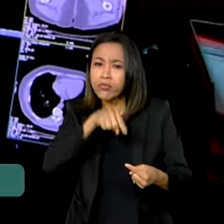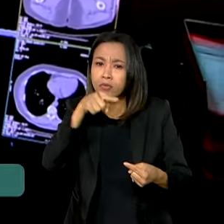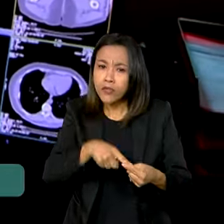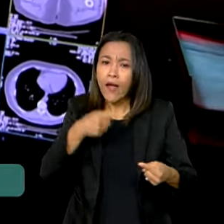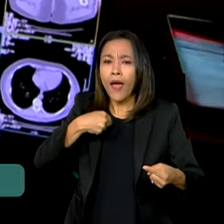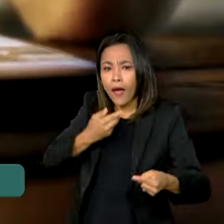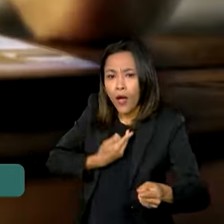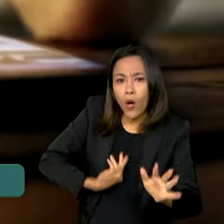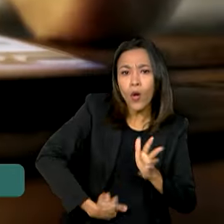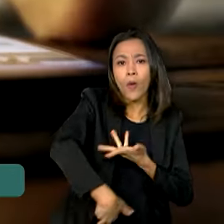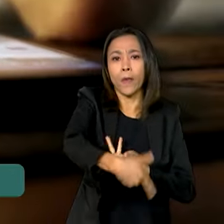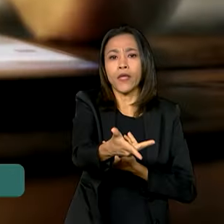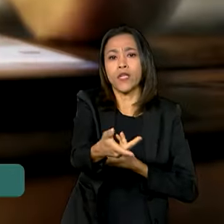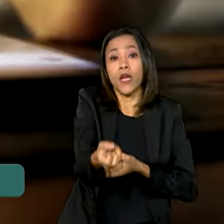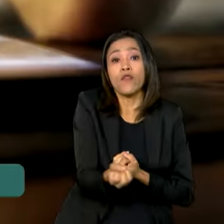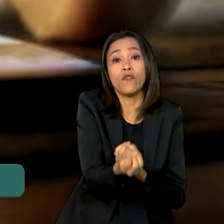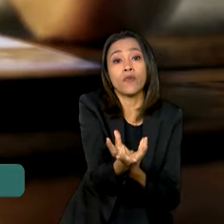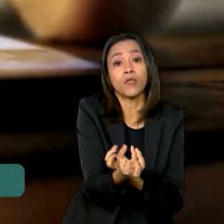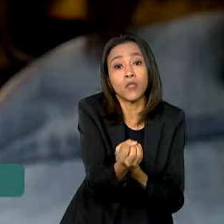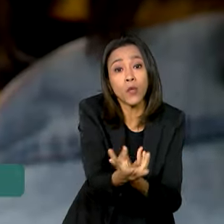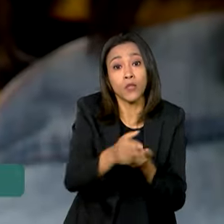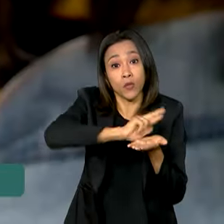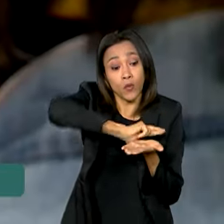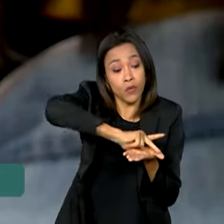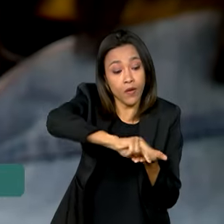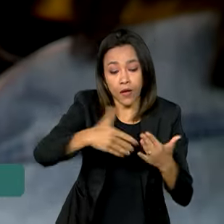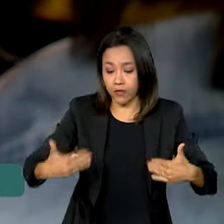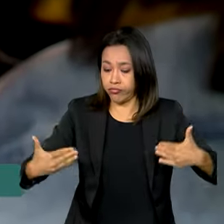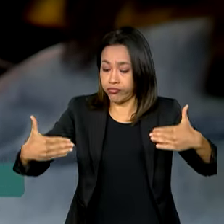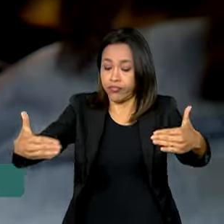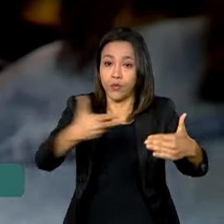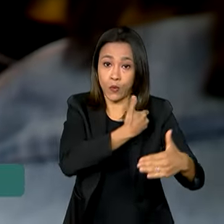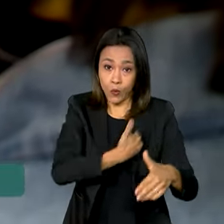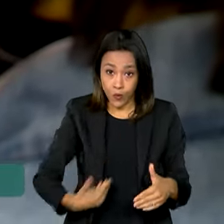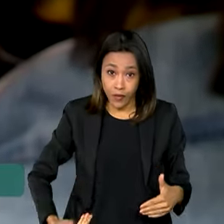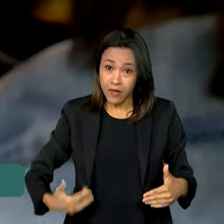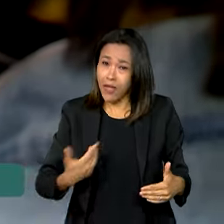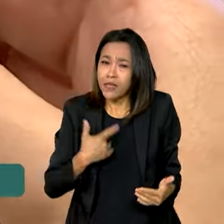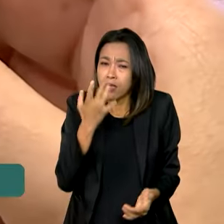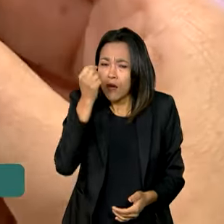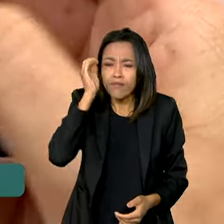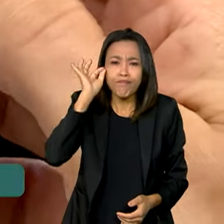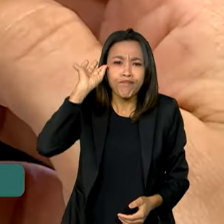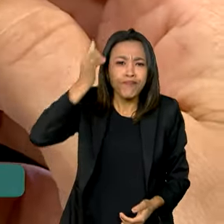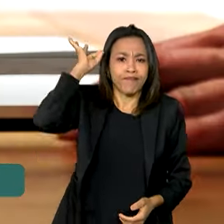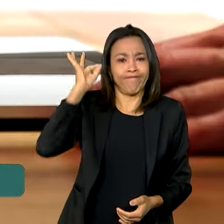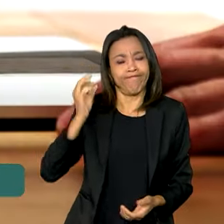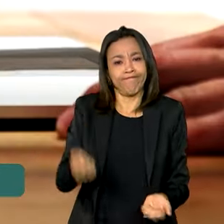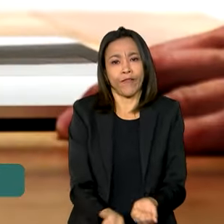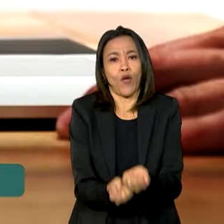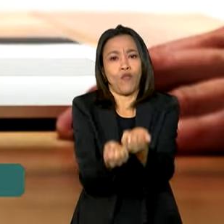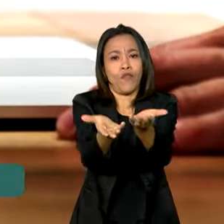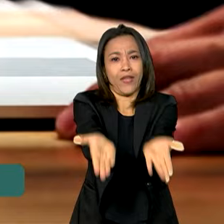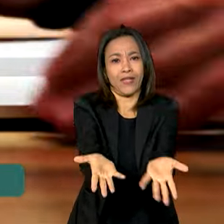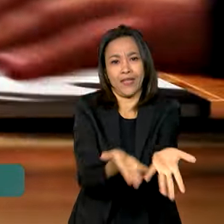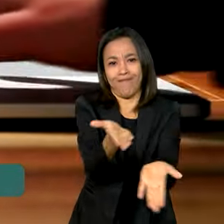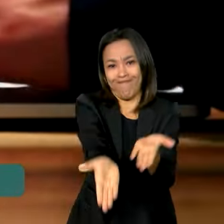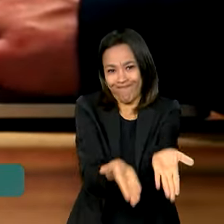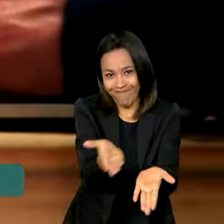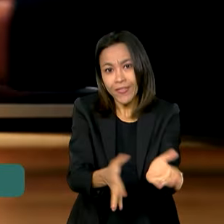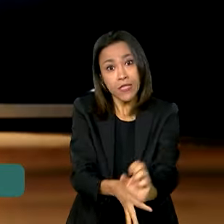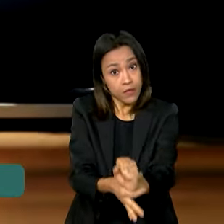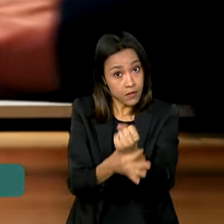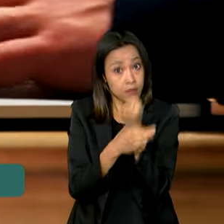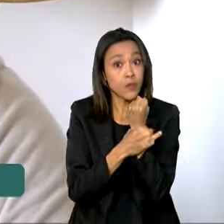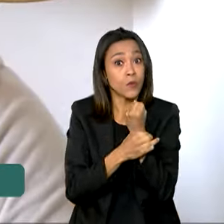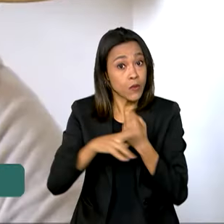essas informações entre os órgãos da União para agilizar o sistema de trabalho do serviço público e tudo de modo seguro